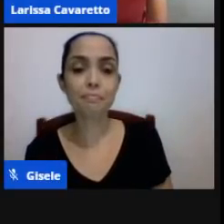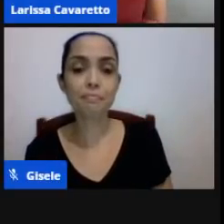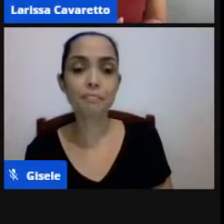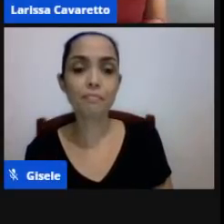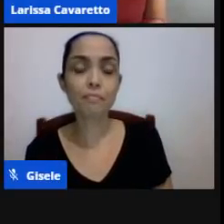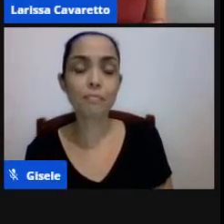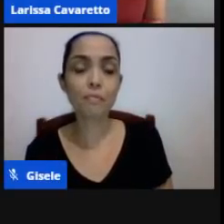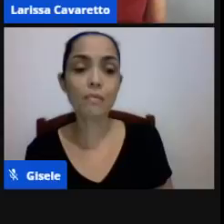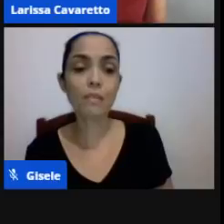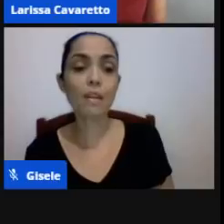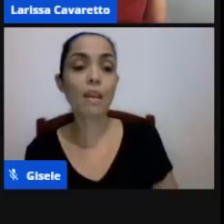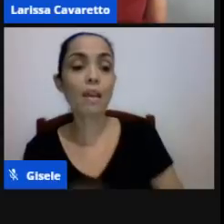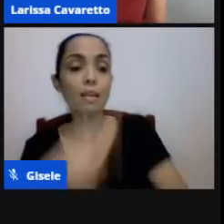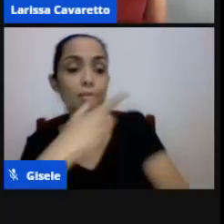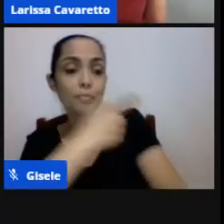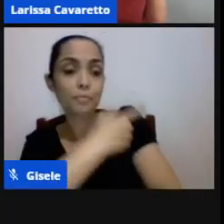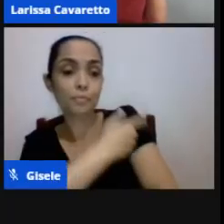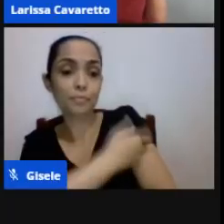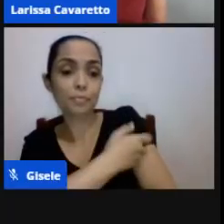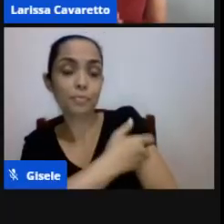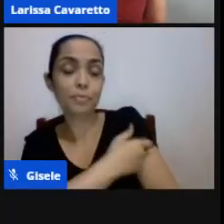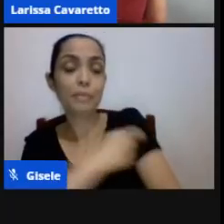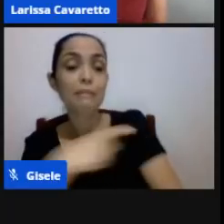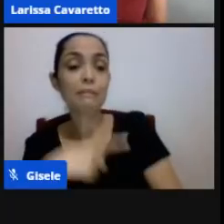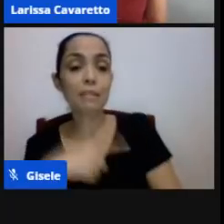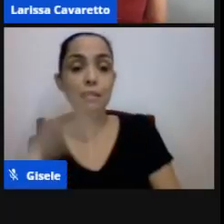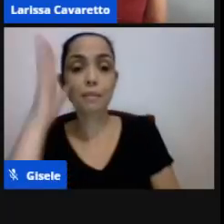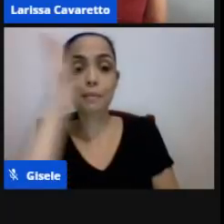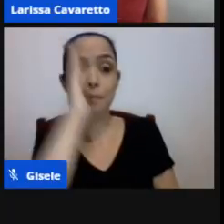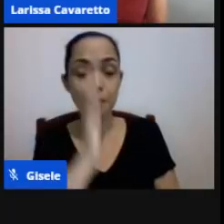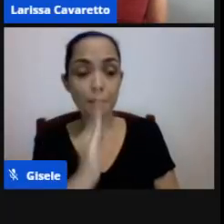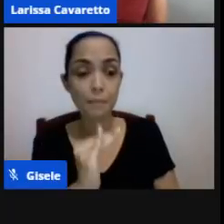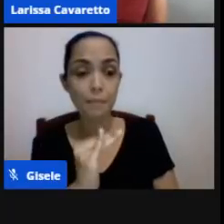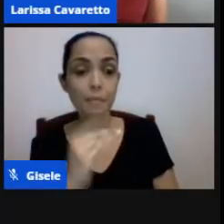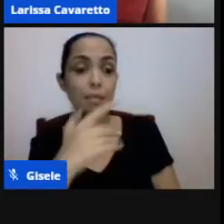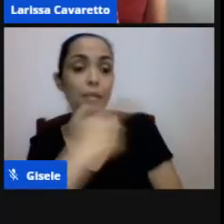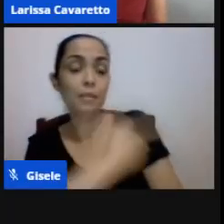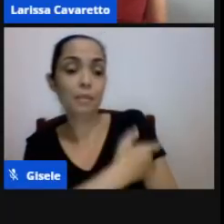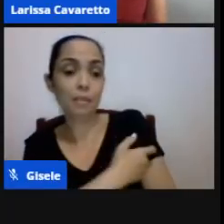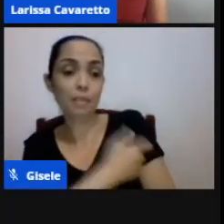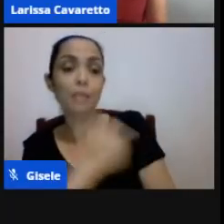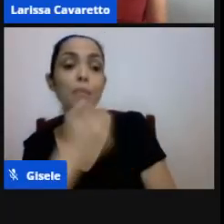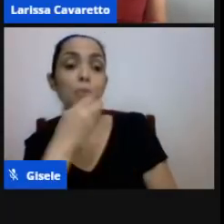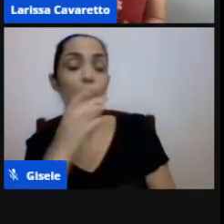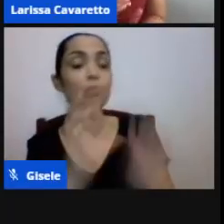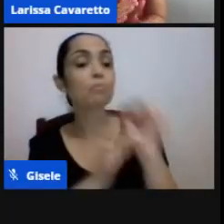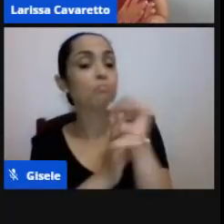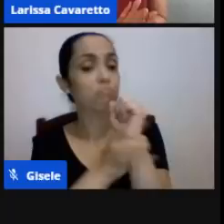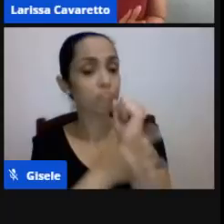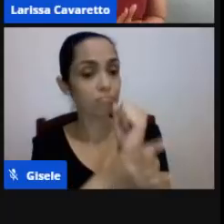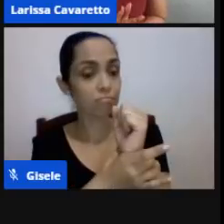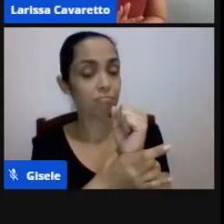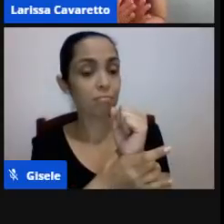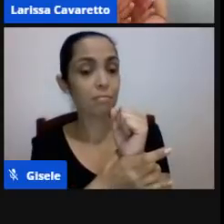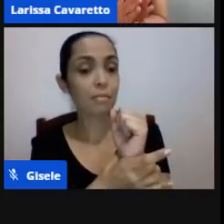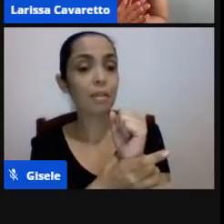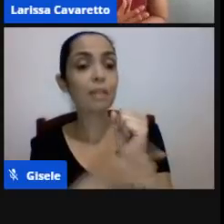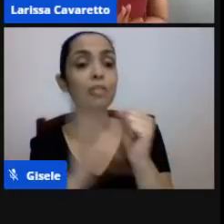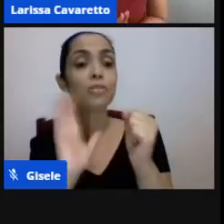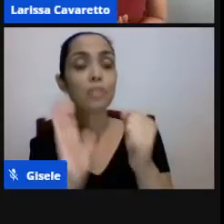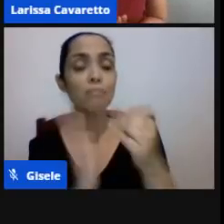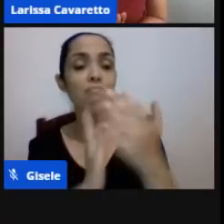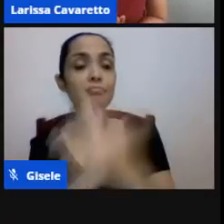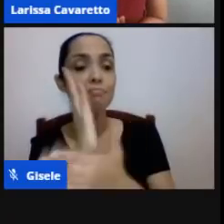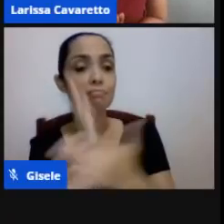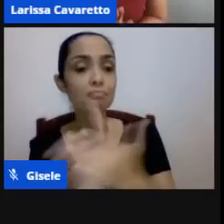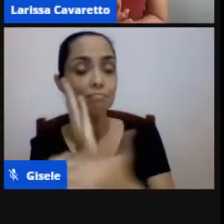E as vacinas que a gente tem disponível aqui no Brasil, todas as vacinas, elas são seguras, eficazes, e elas foram aprovadas tanto pelo